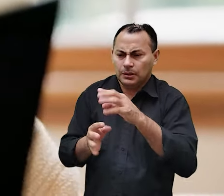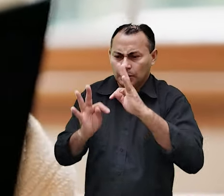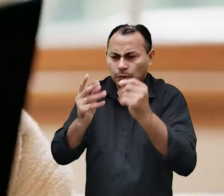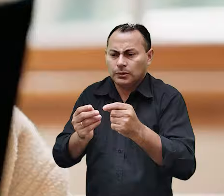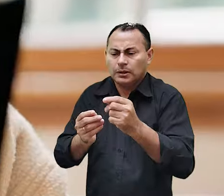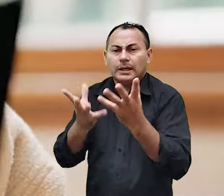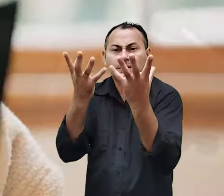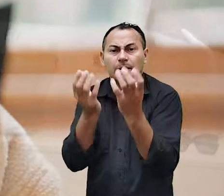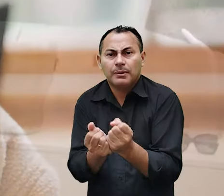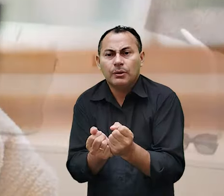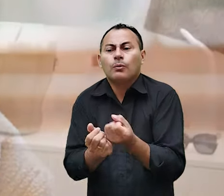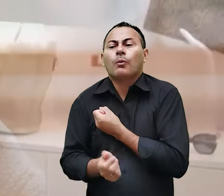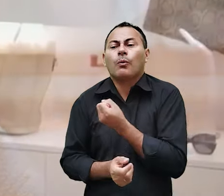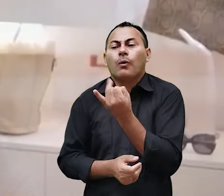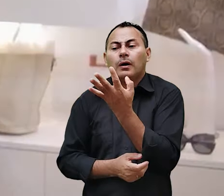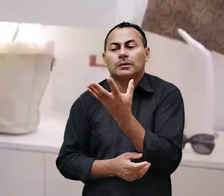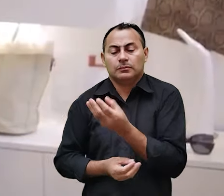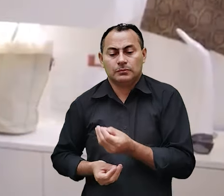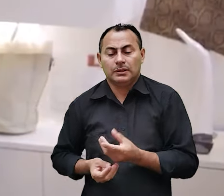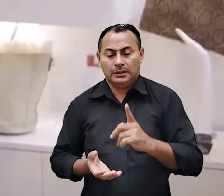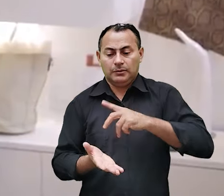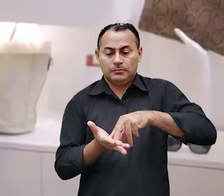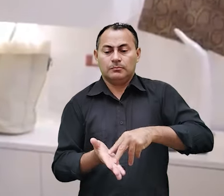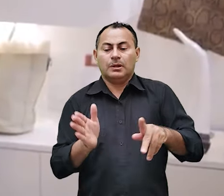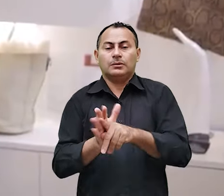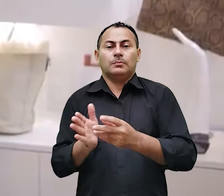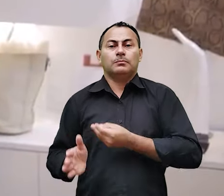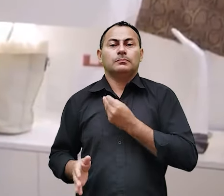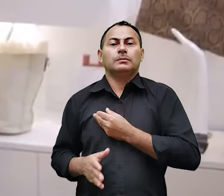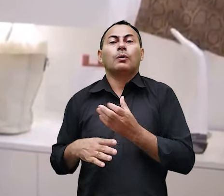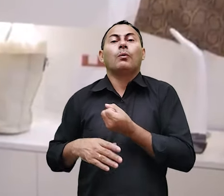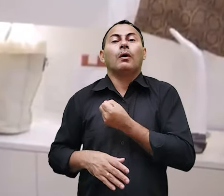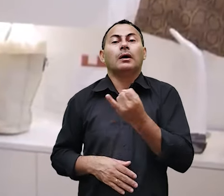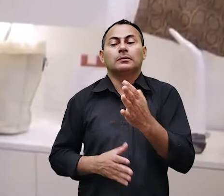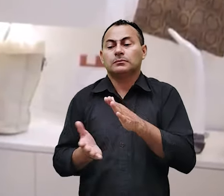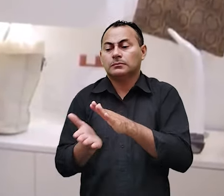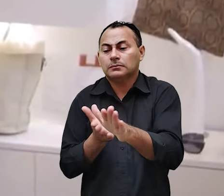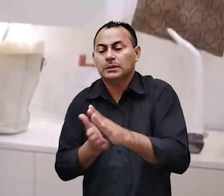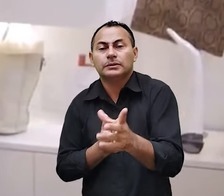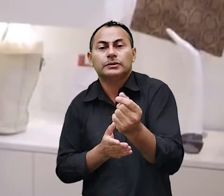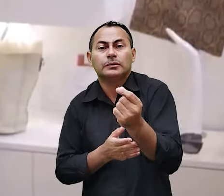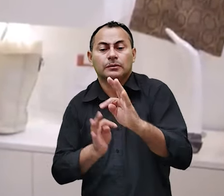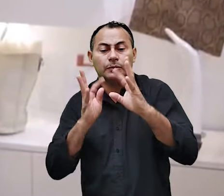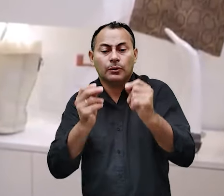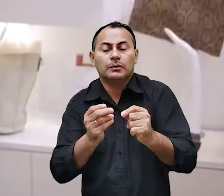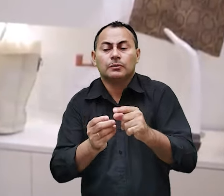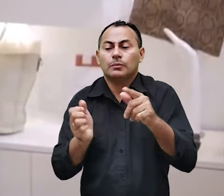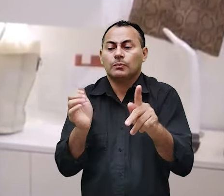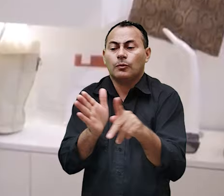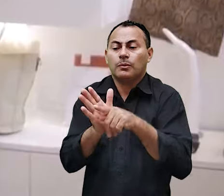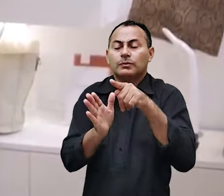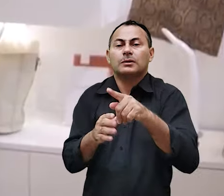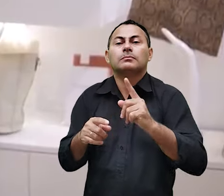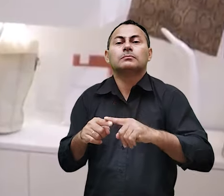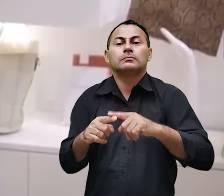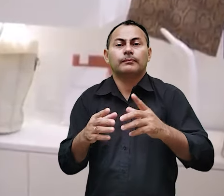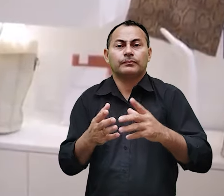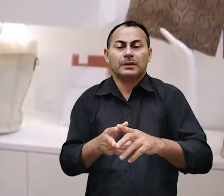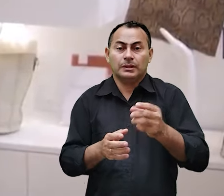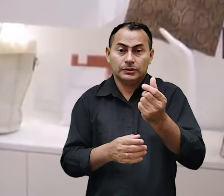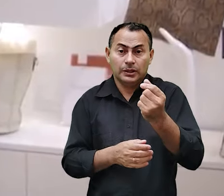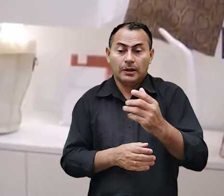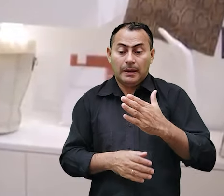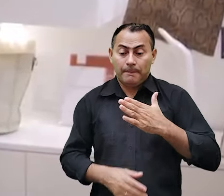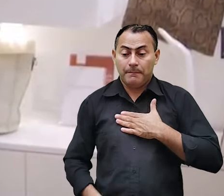vai perguntar, de tudo que você recebeu, quanto você reteve para você? Por que você gastou o dinheiro todo com você